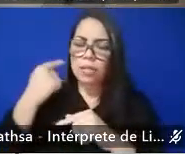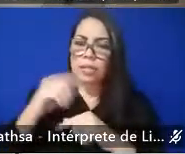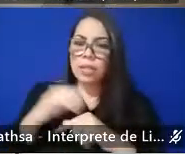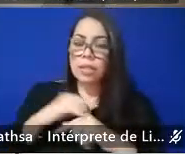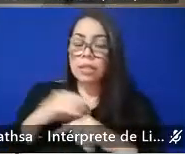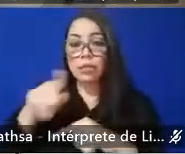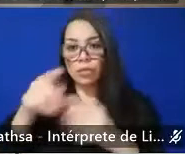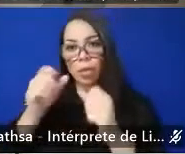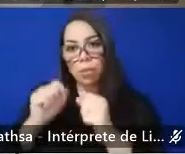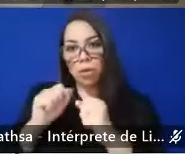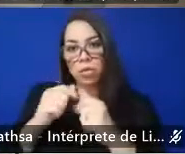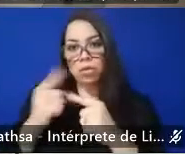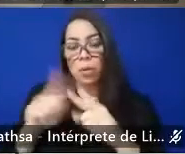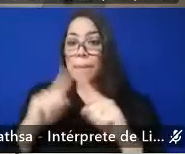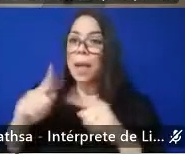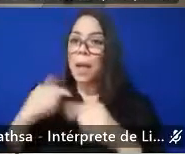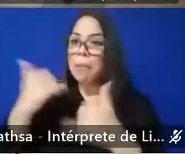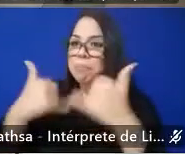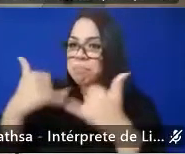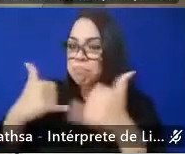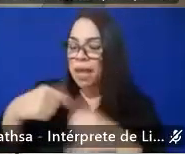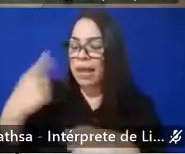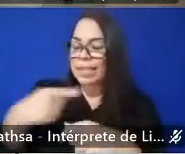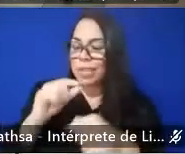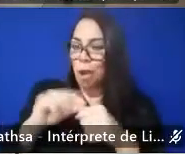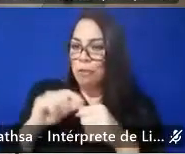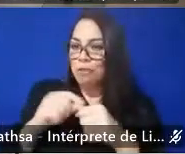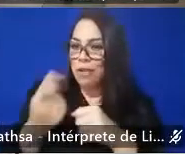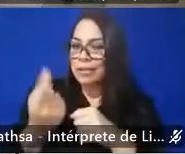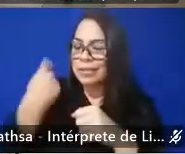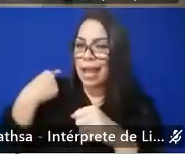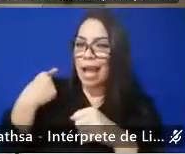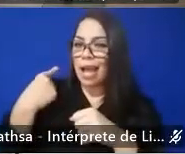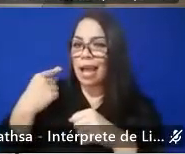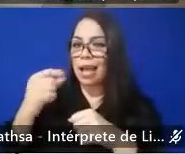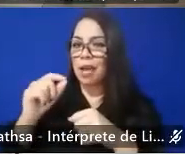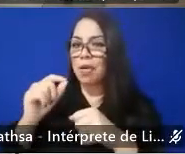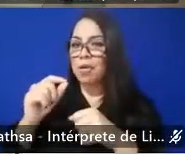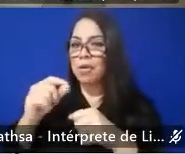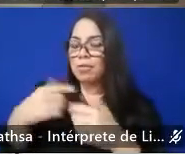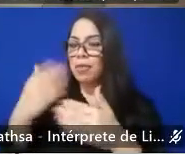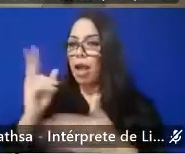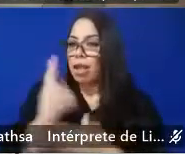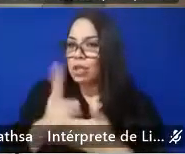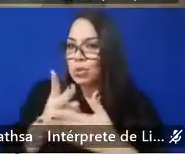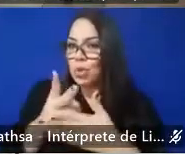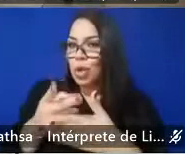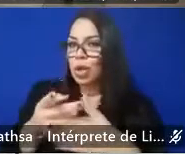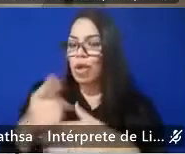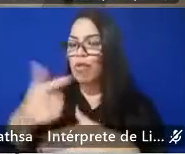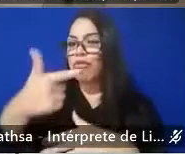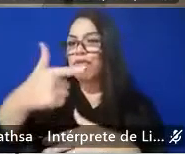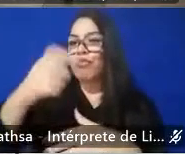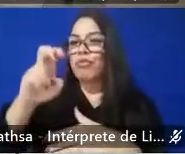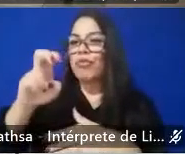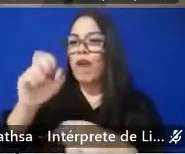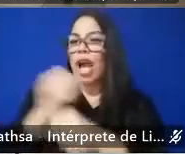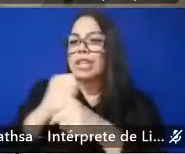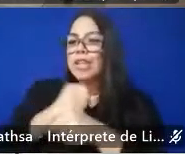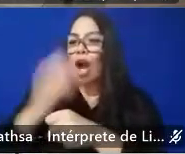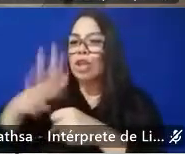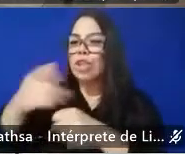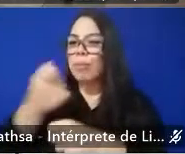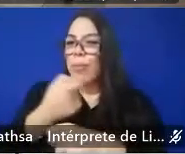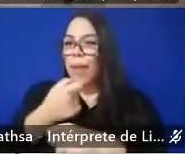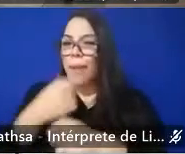uma brincadeira que fazíamos da 20 fazemos há 25 anos em relação aos